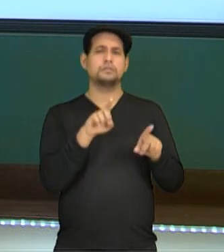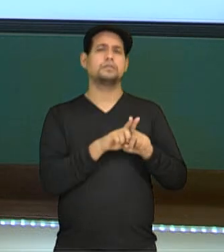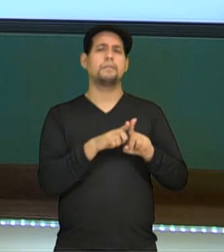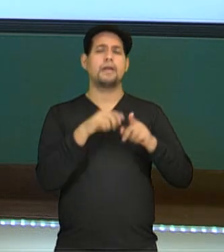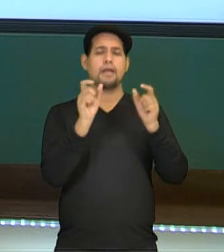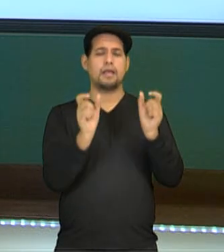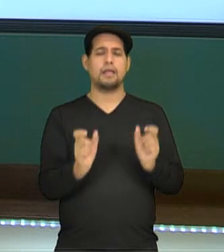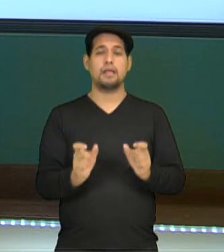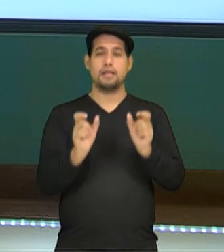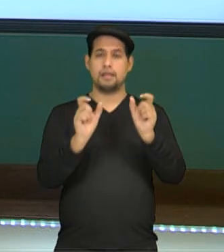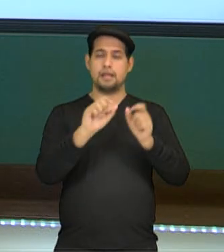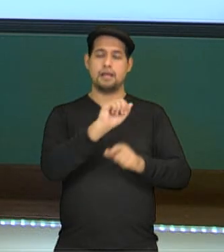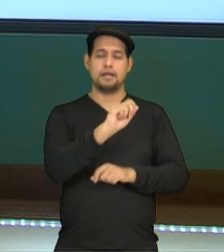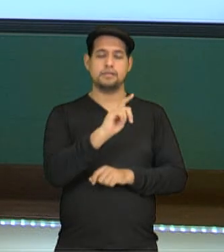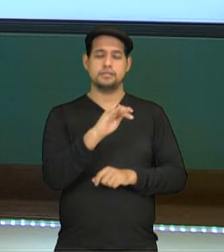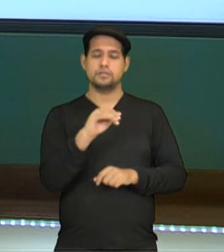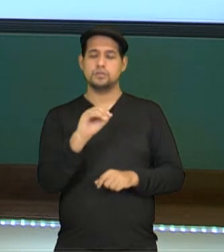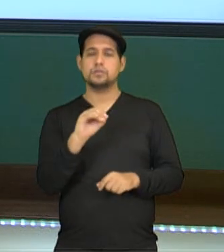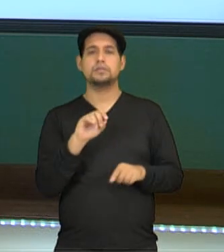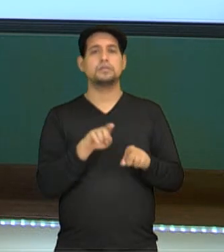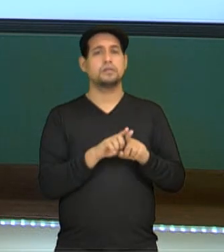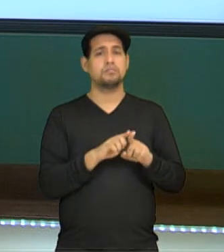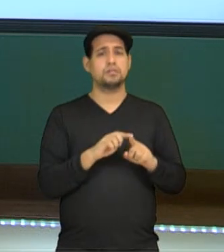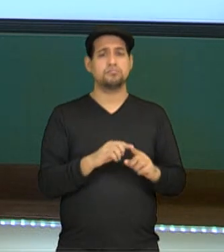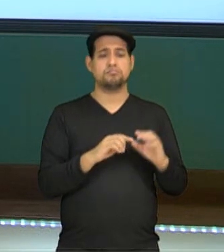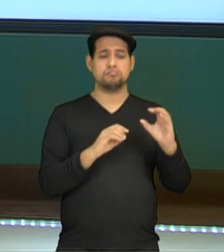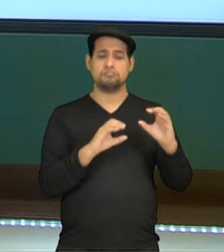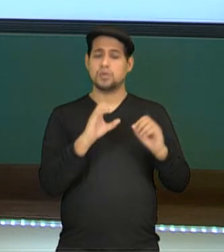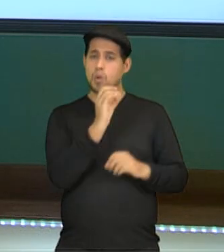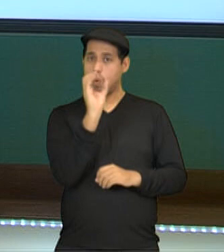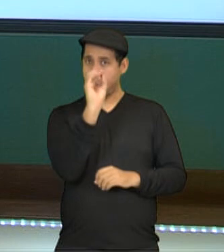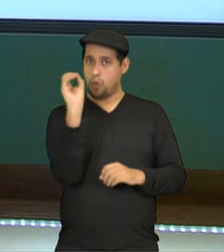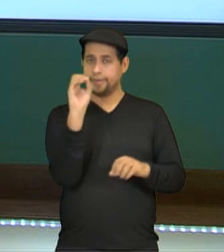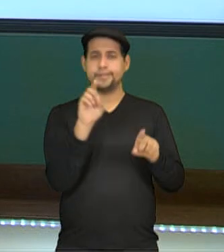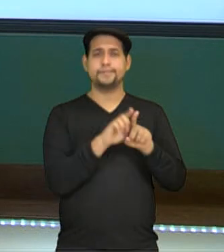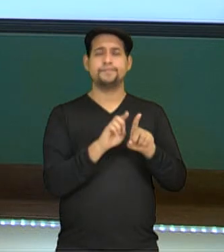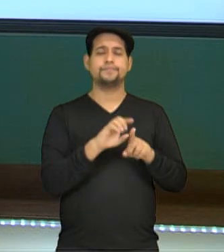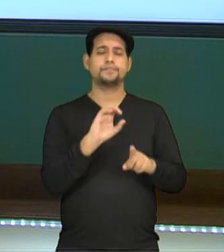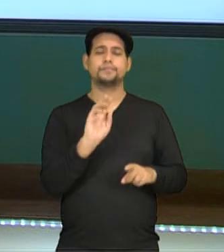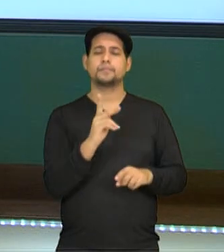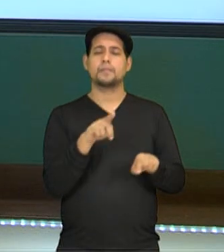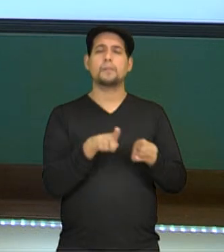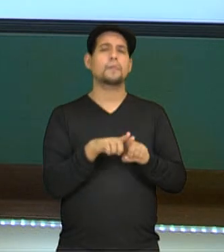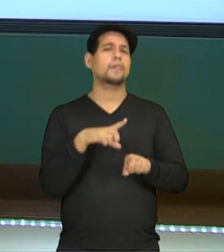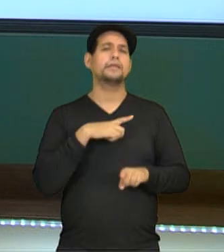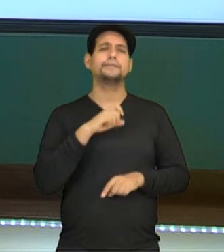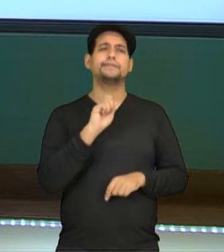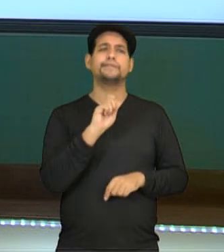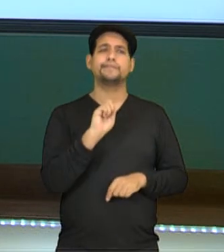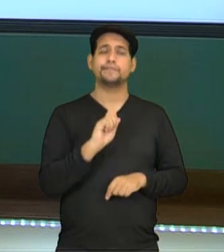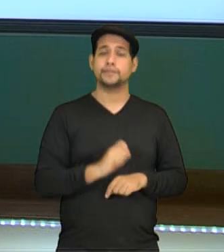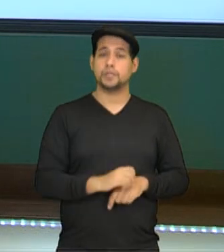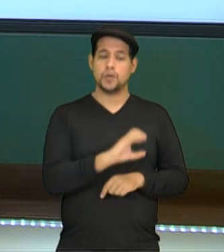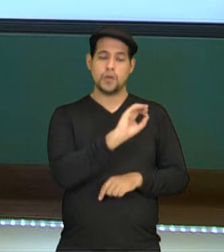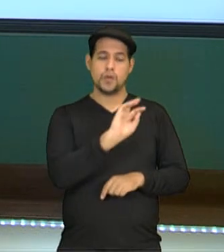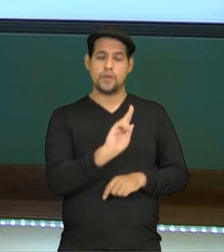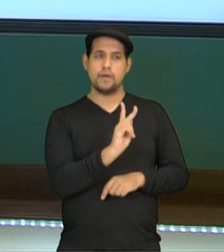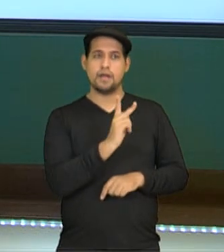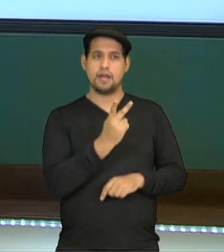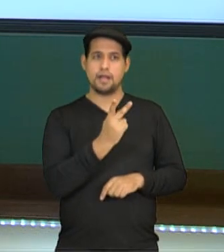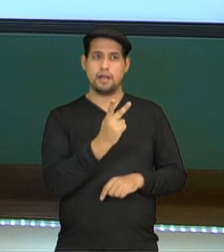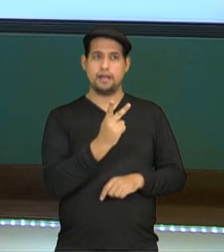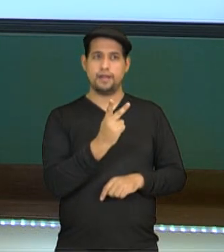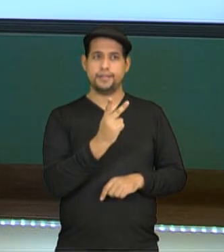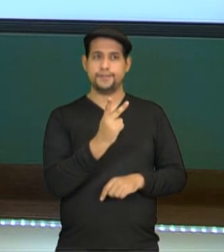a função ácido carboxílico, C-O, COH, e aí nós vamos ter esse